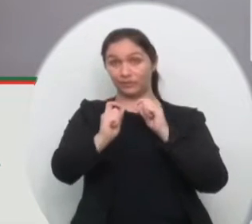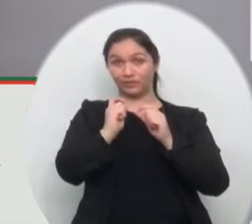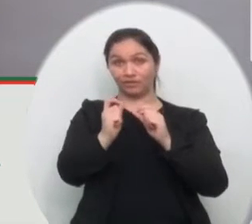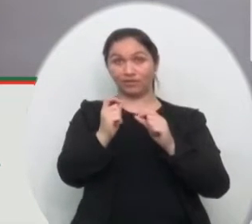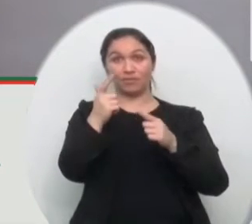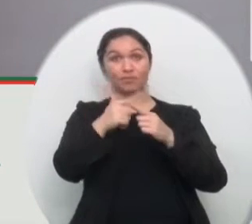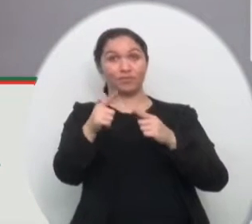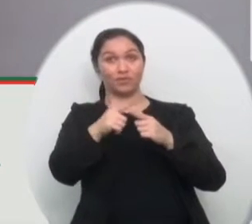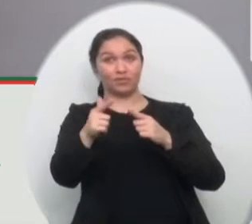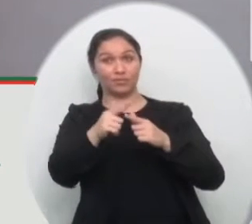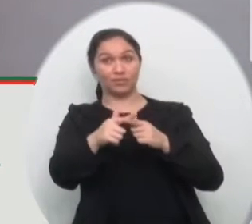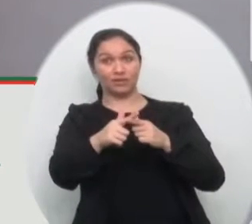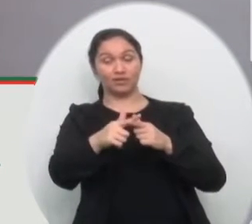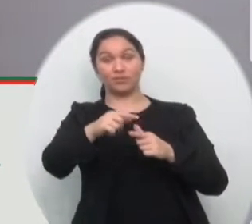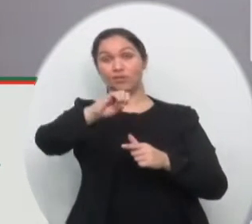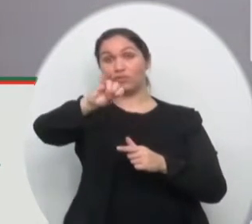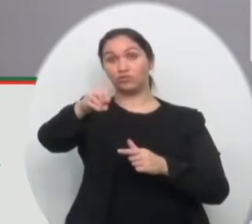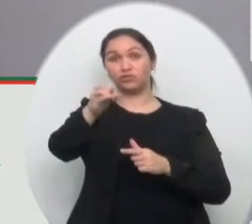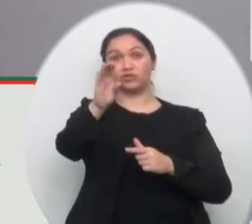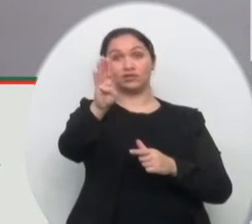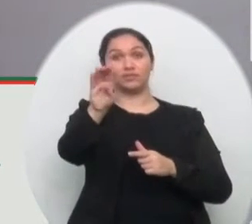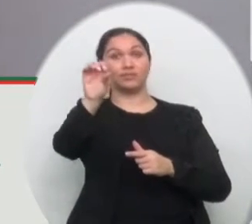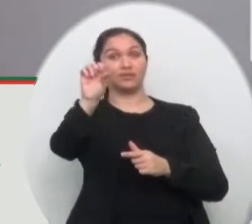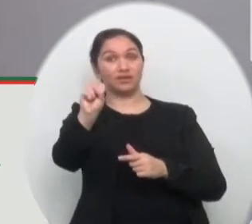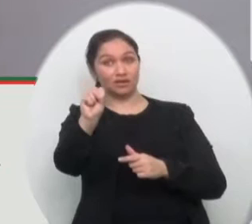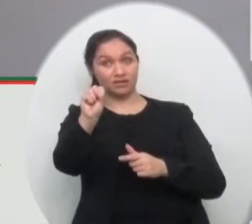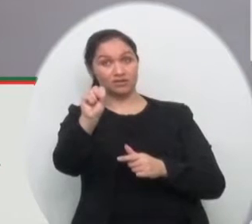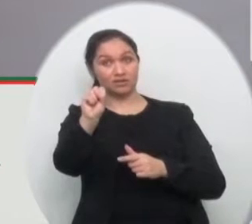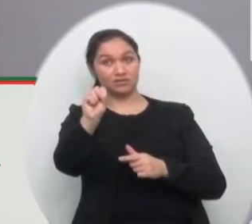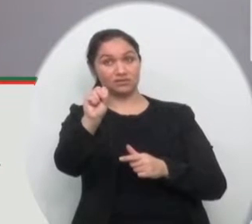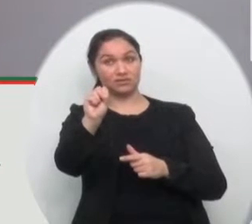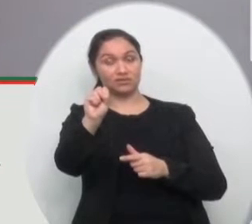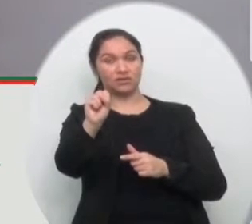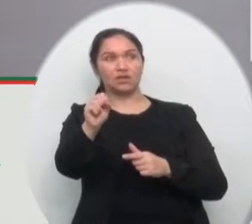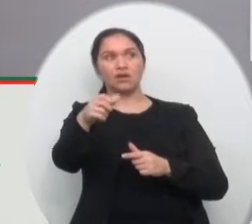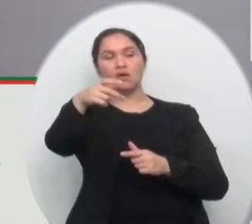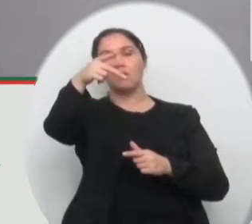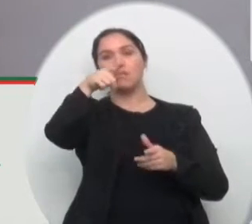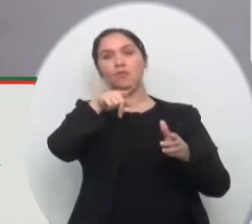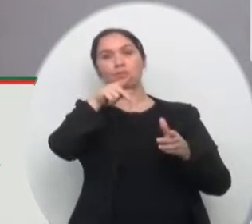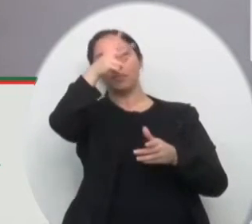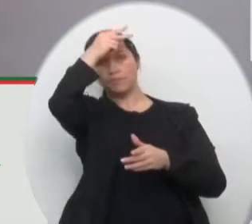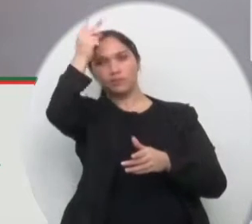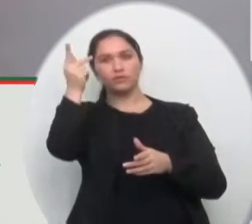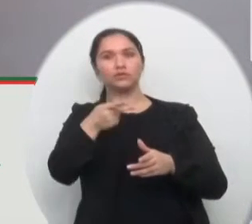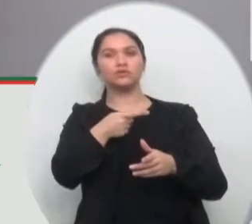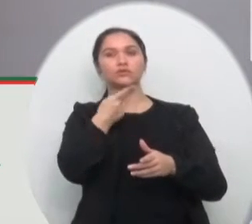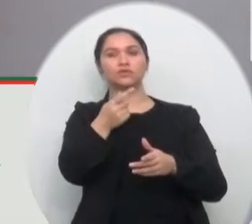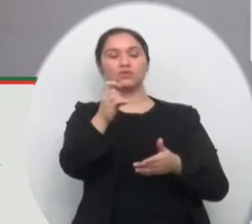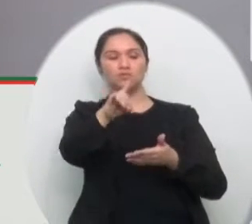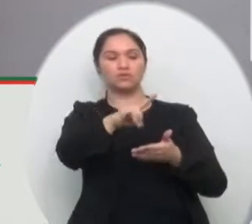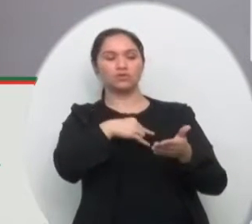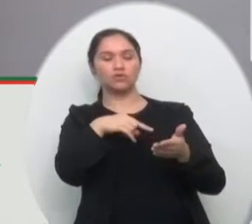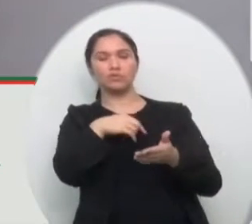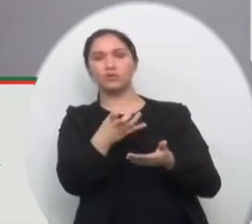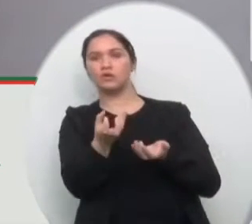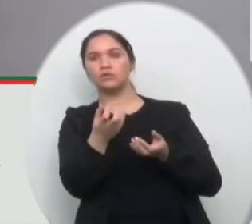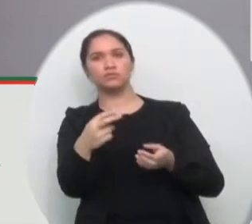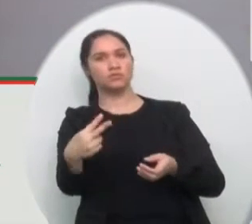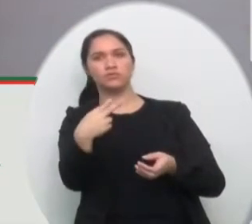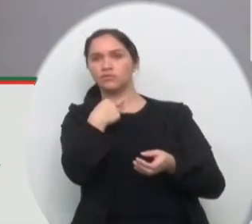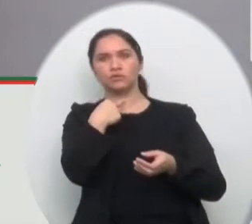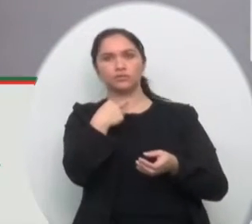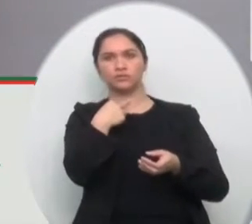adequar às leis ali. Eu acredito que, infelizmente, essa empresa só vai se adequar